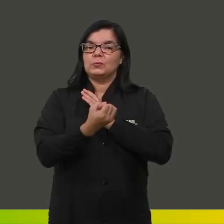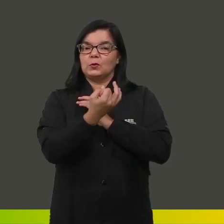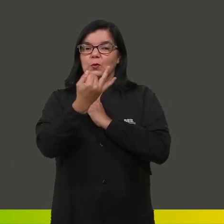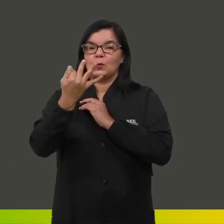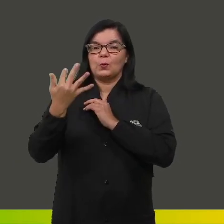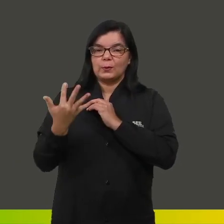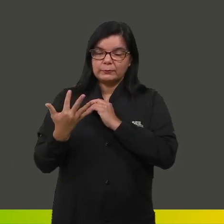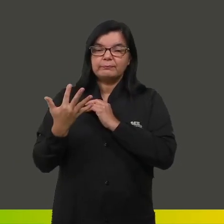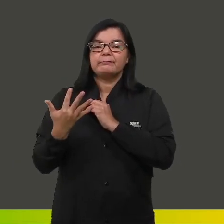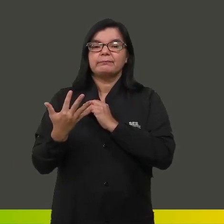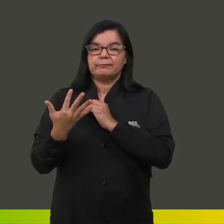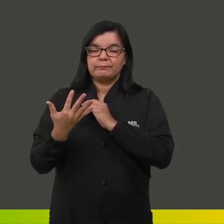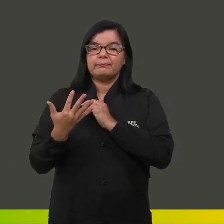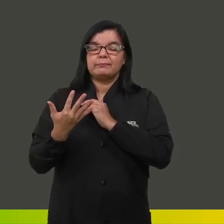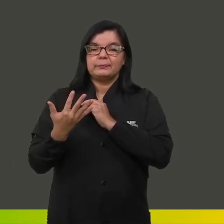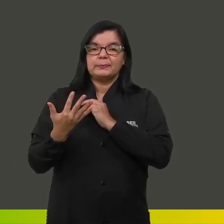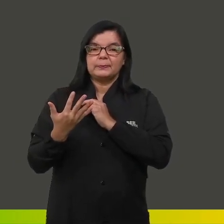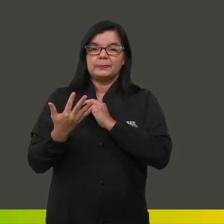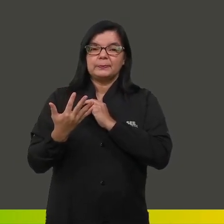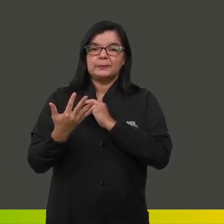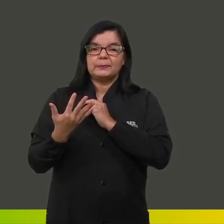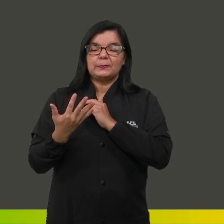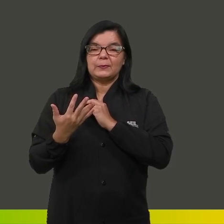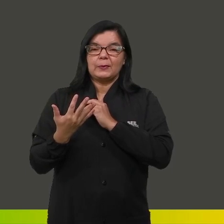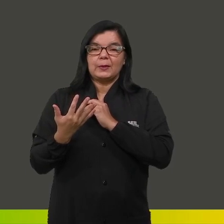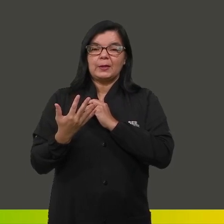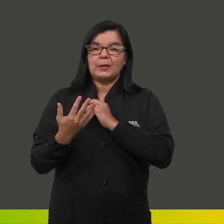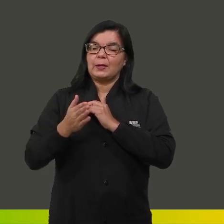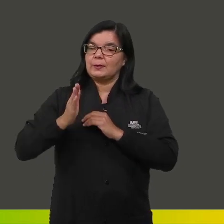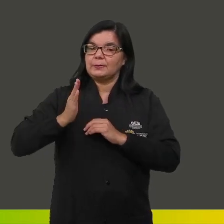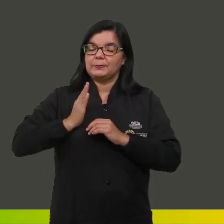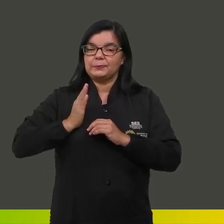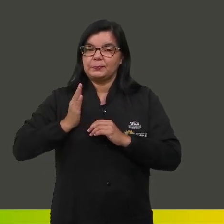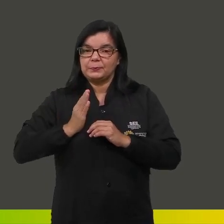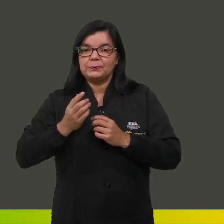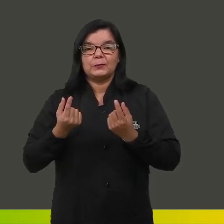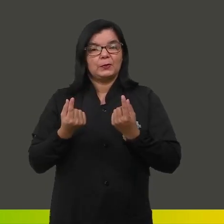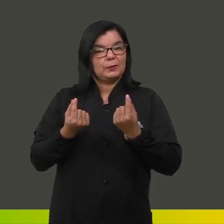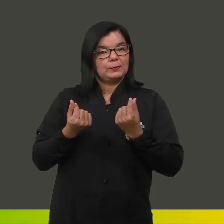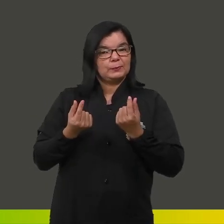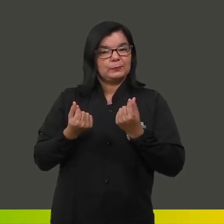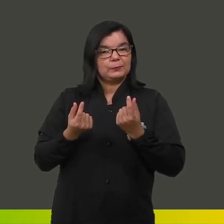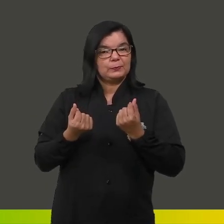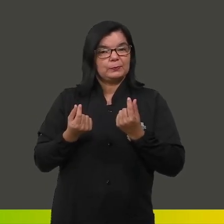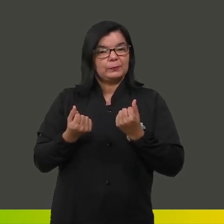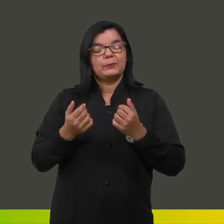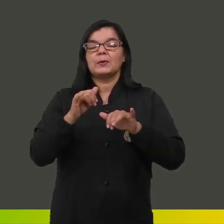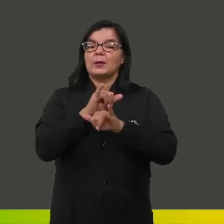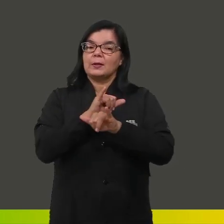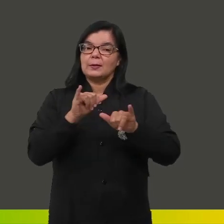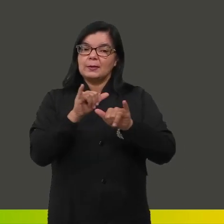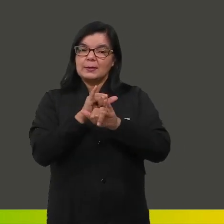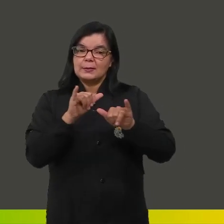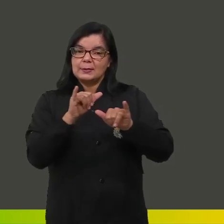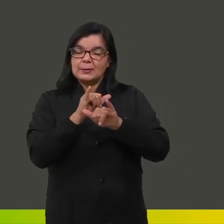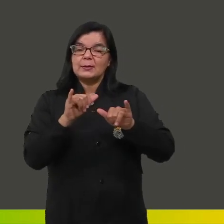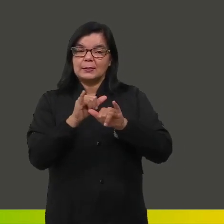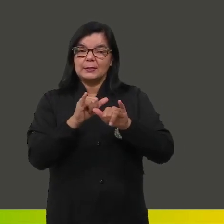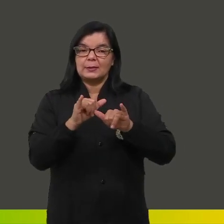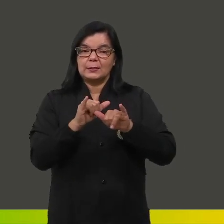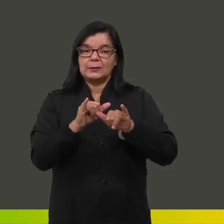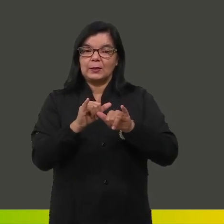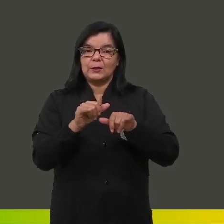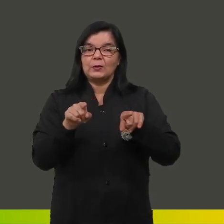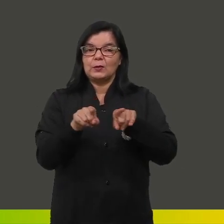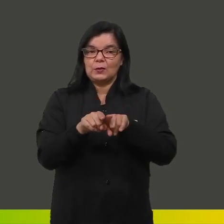quantidade dessa cifra aqui, que representa a riqueza, representa o dinheiro. Esses dados, pessoal, eles são